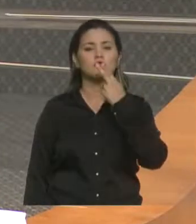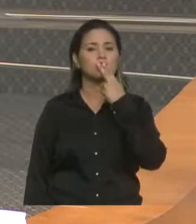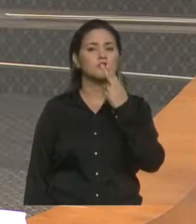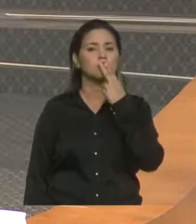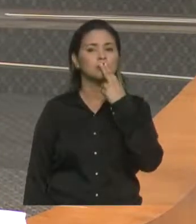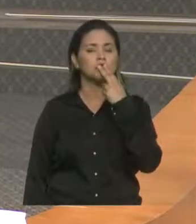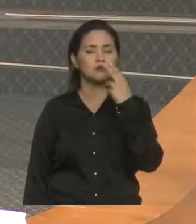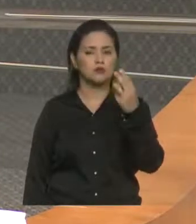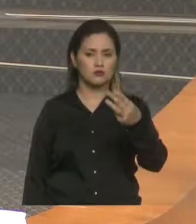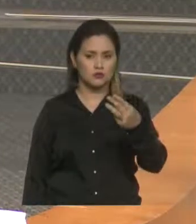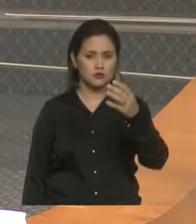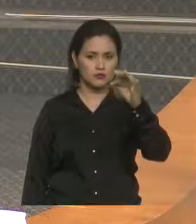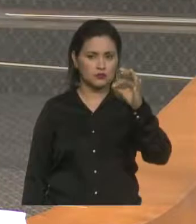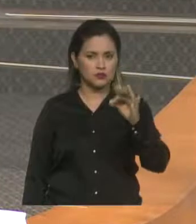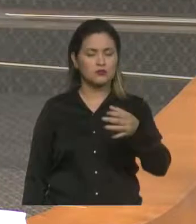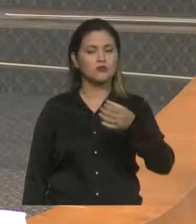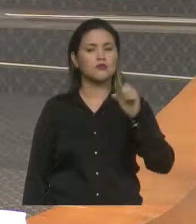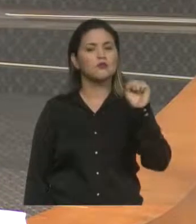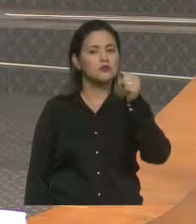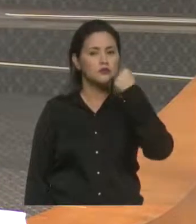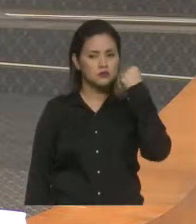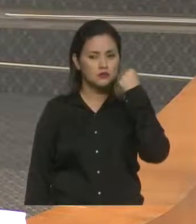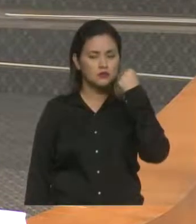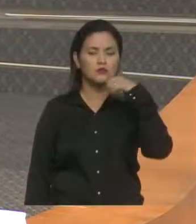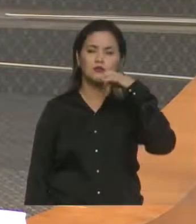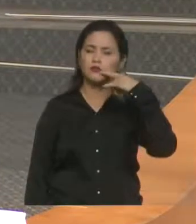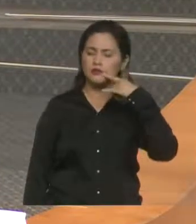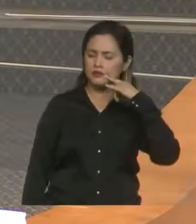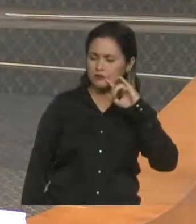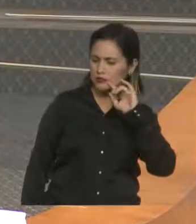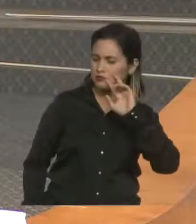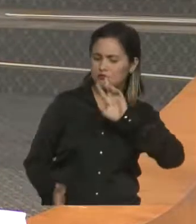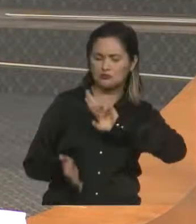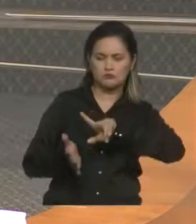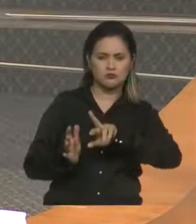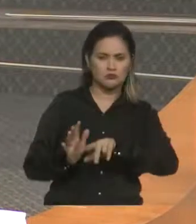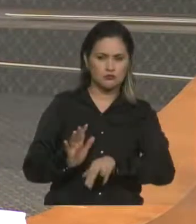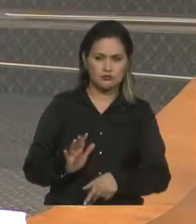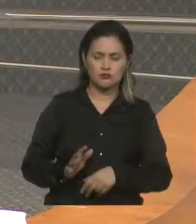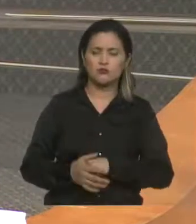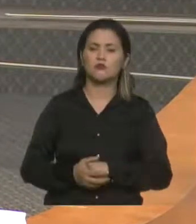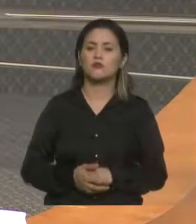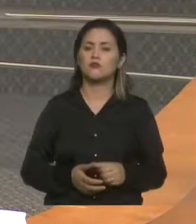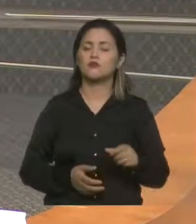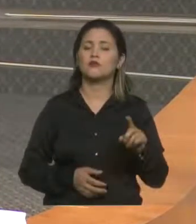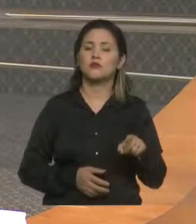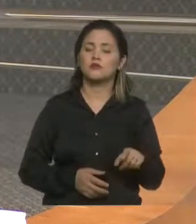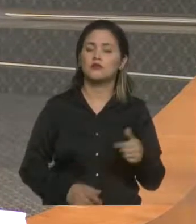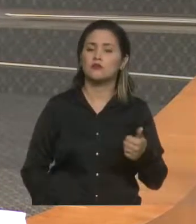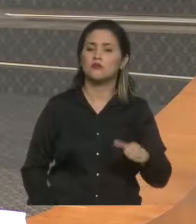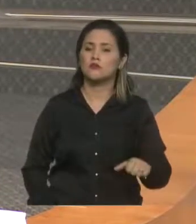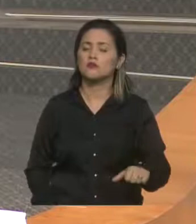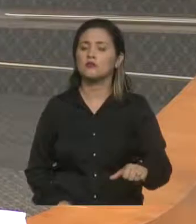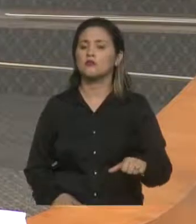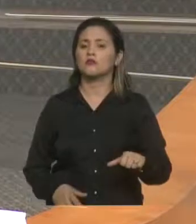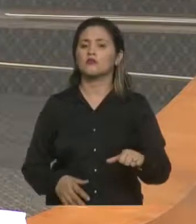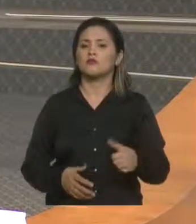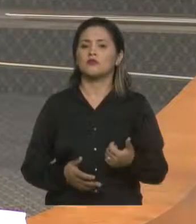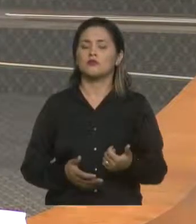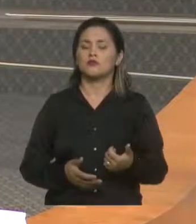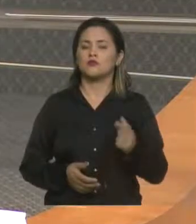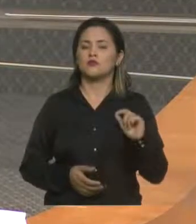Conselho Consultivo é um conselho consultivo e de acompanhamento, que contará com a participação